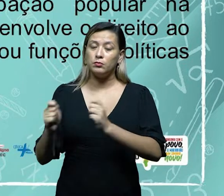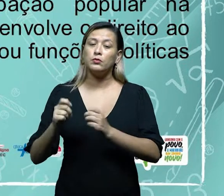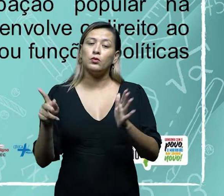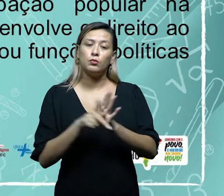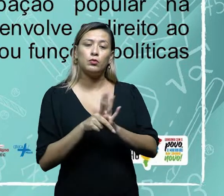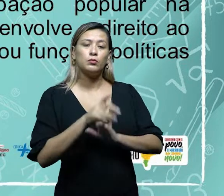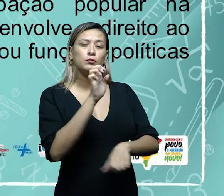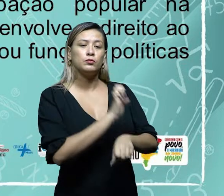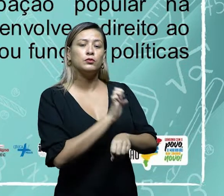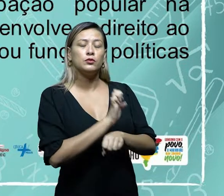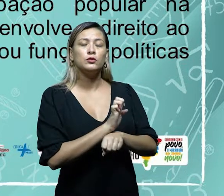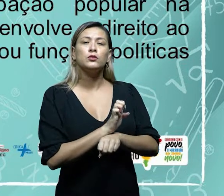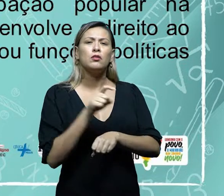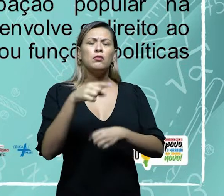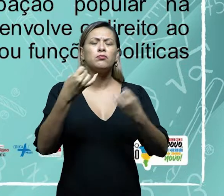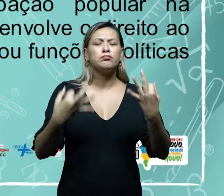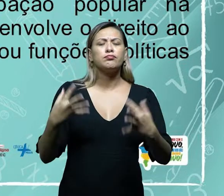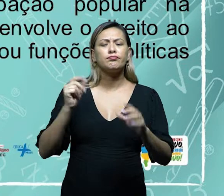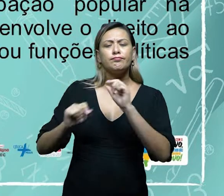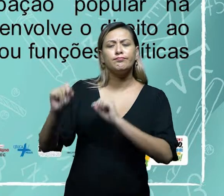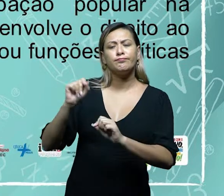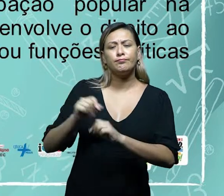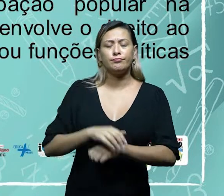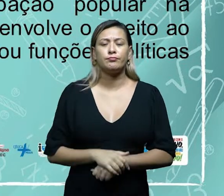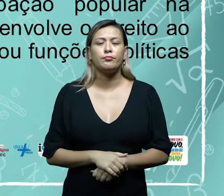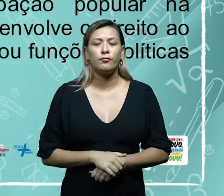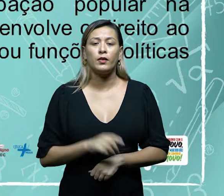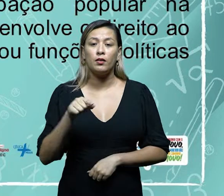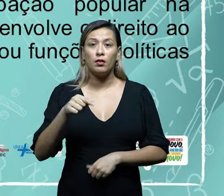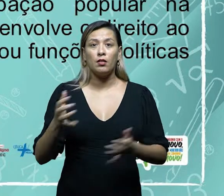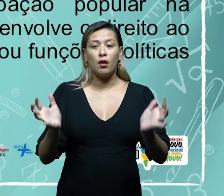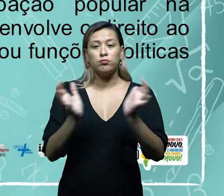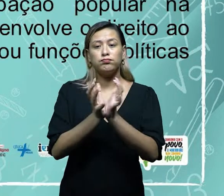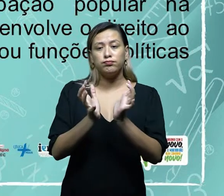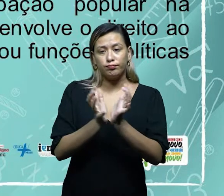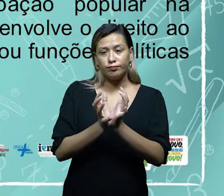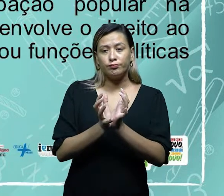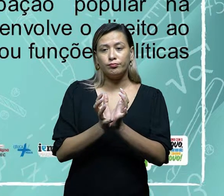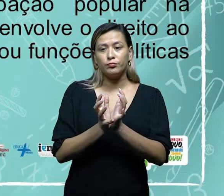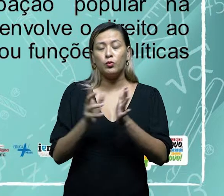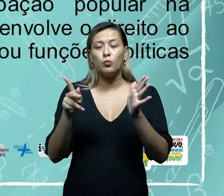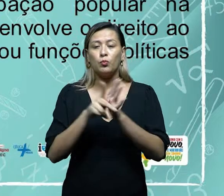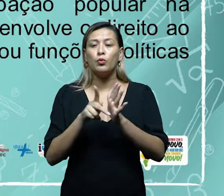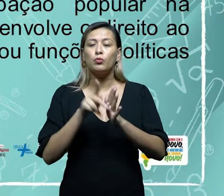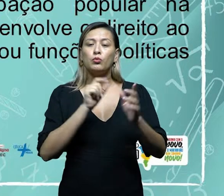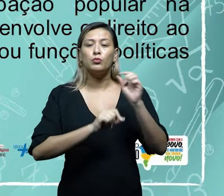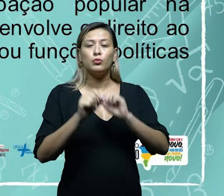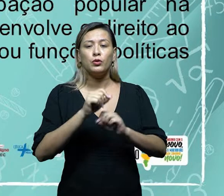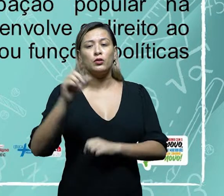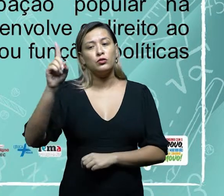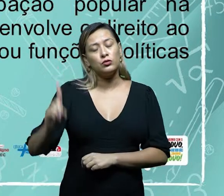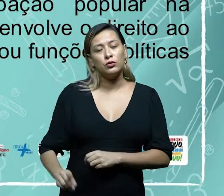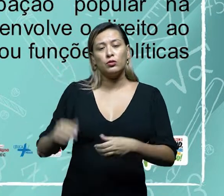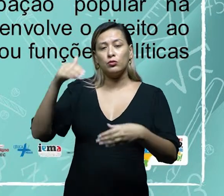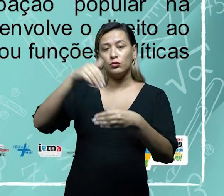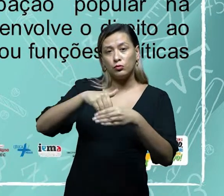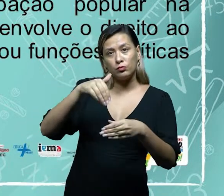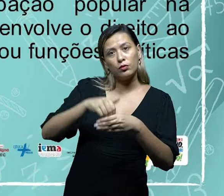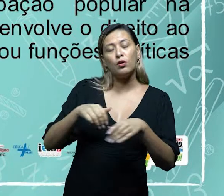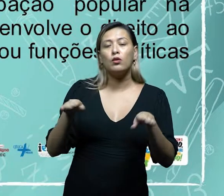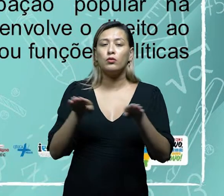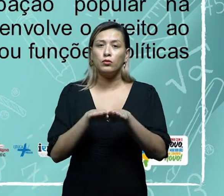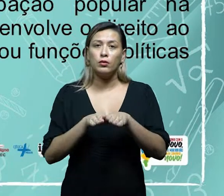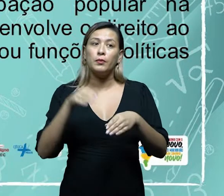Estado. O que quer dizer isso, professor? Né? O núcleo desse direito envolve o direito, né, do voto, o direito de ser